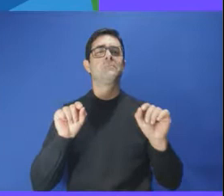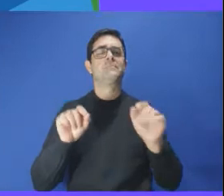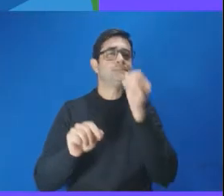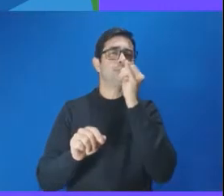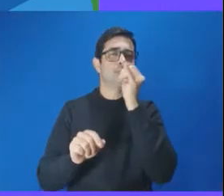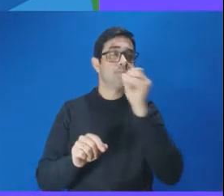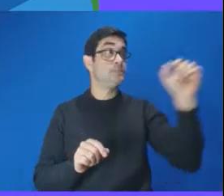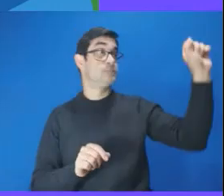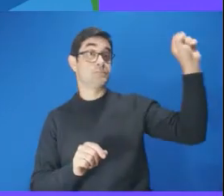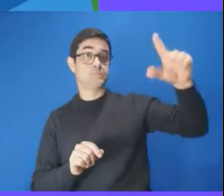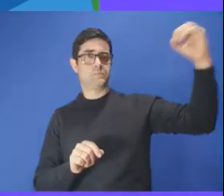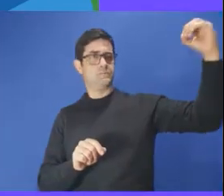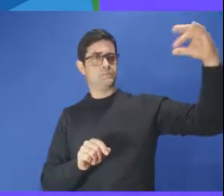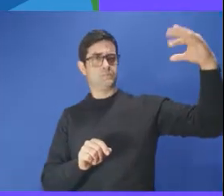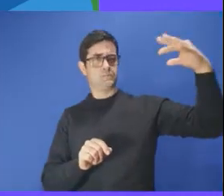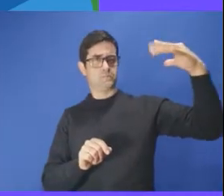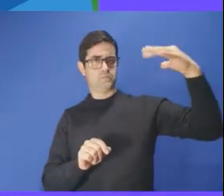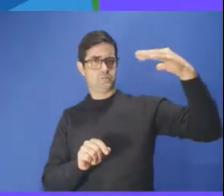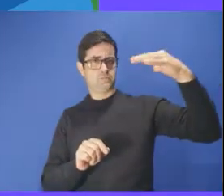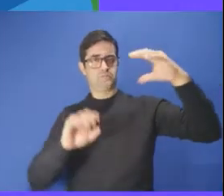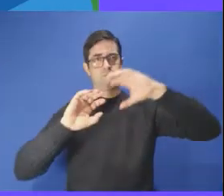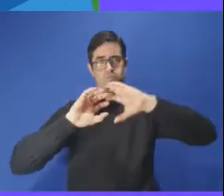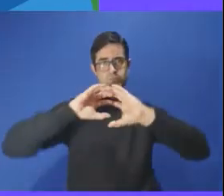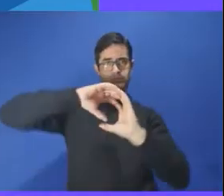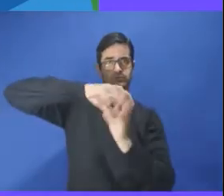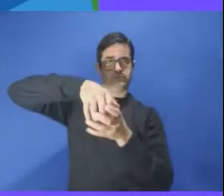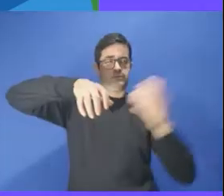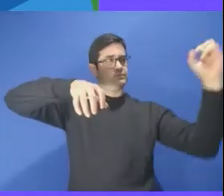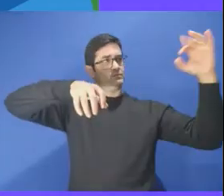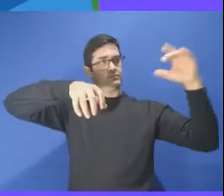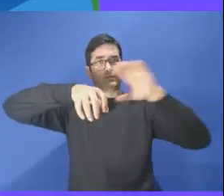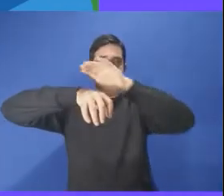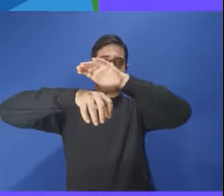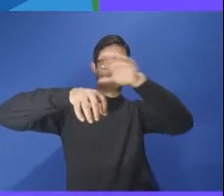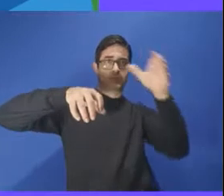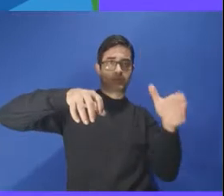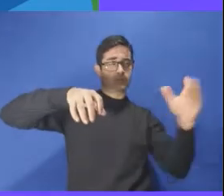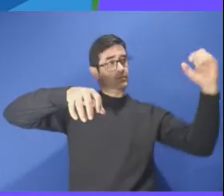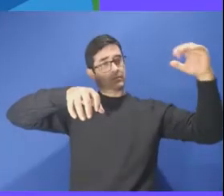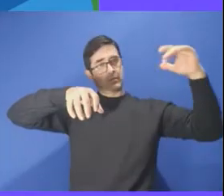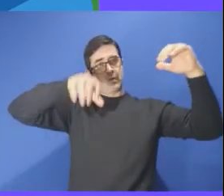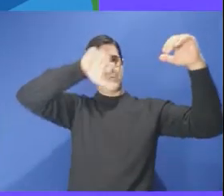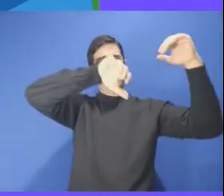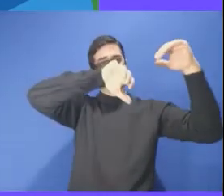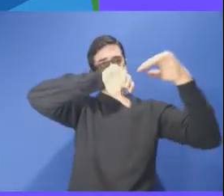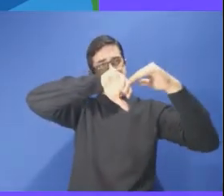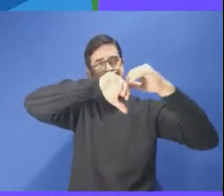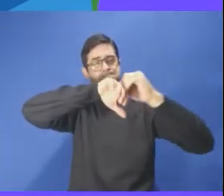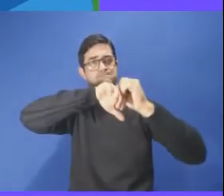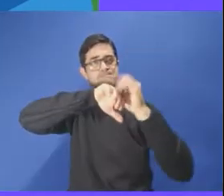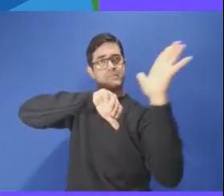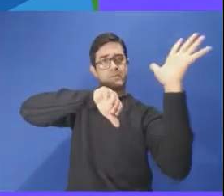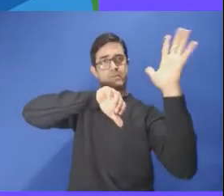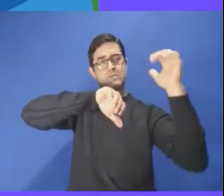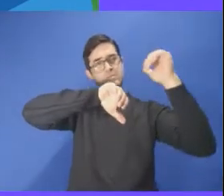luz do Sol ela chega no planeta, ela atravessa a atmosfera, claro que com perdas, né? Uma parte da luz é refletida,